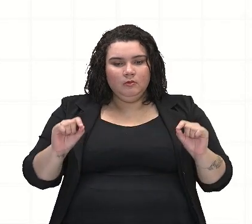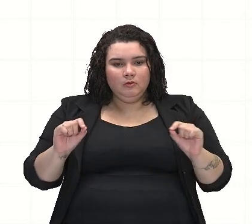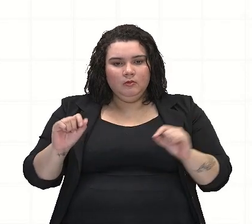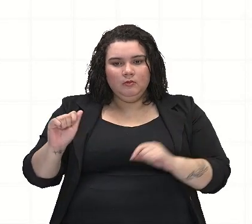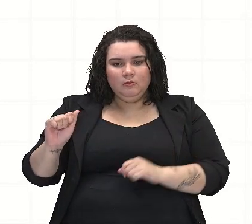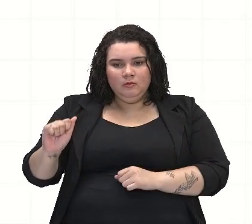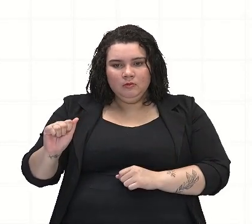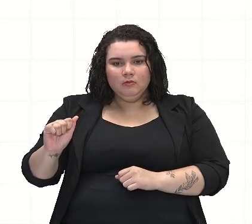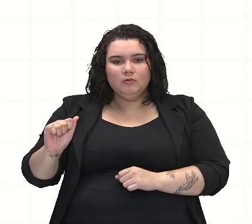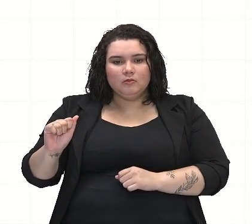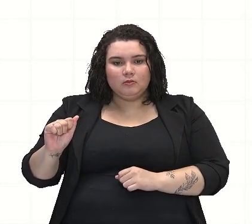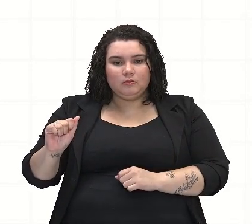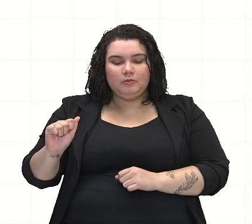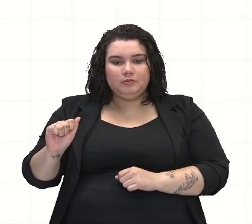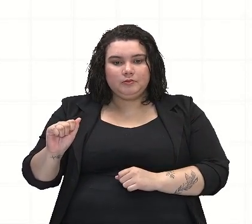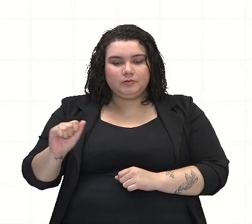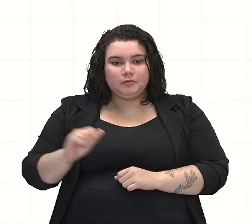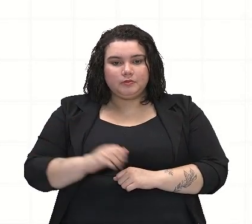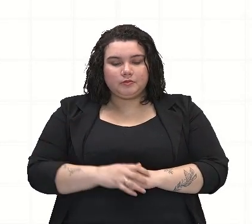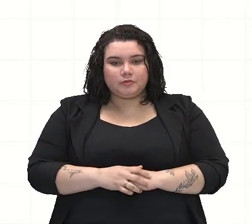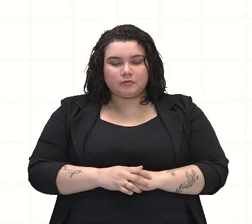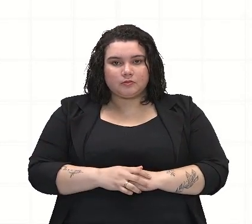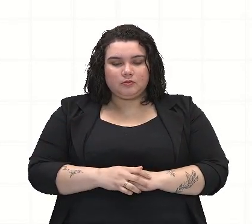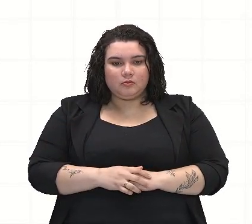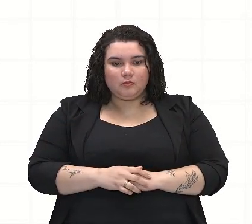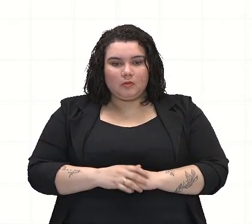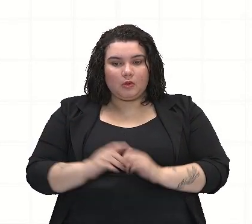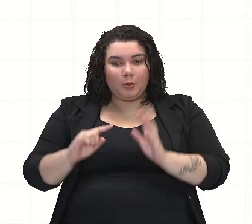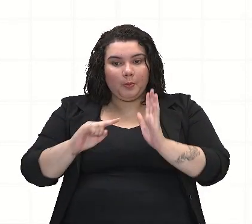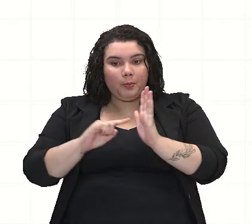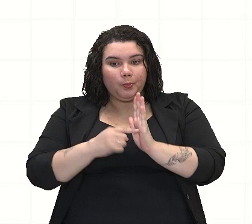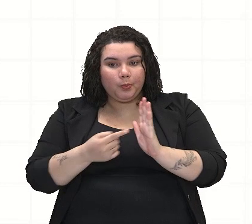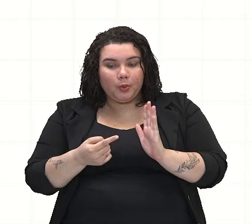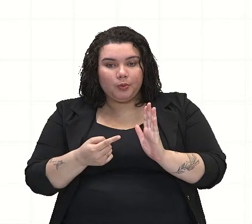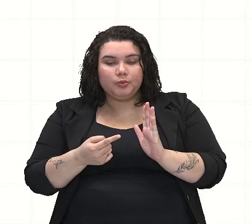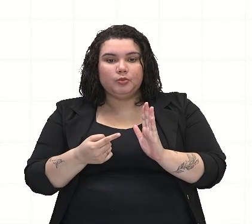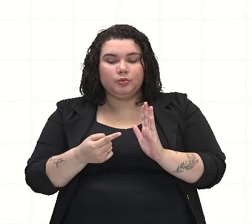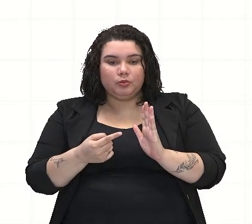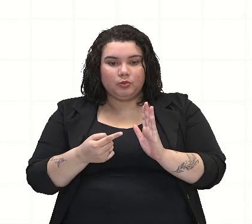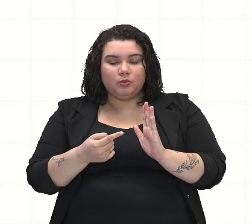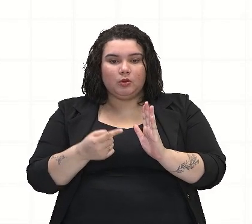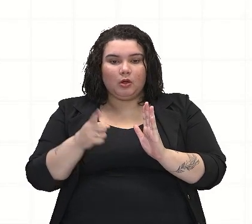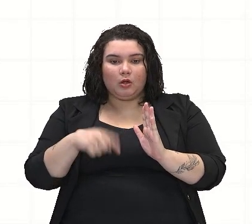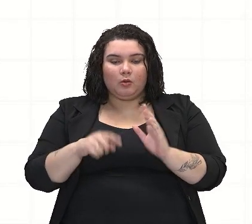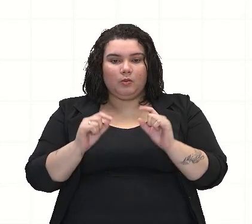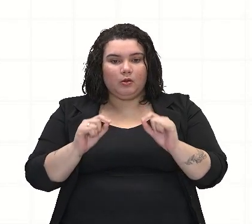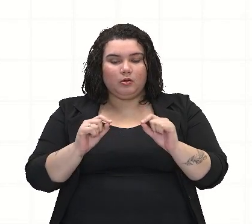tá? Nós temos esse pontinho. E lembro que o ponto eu